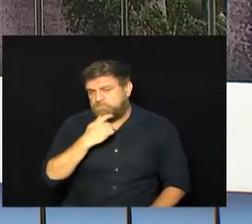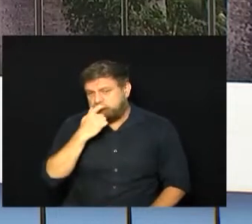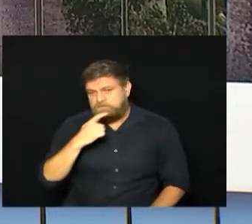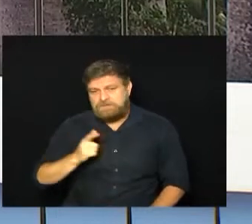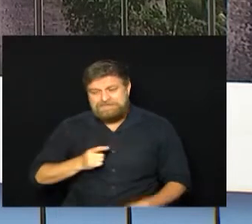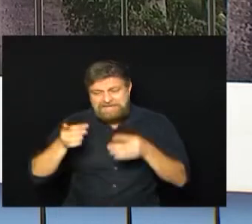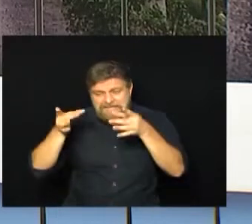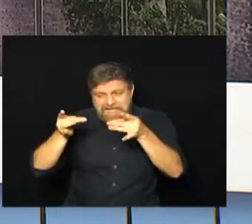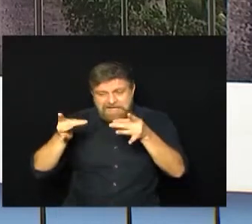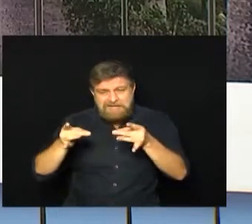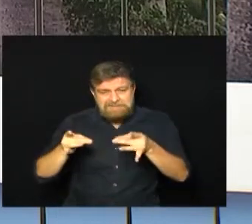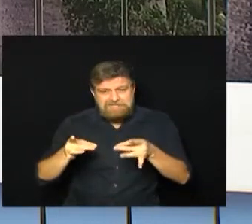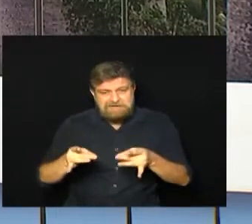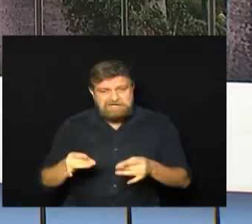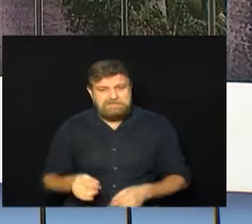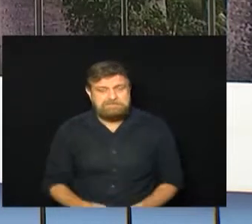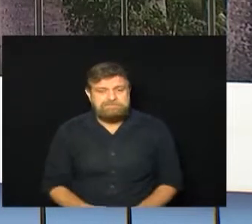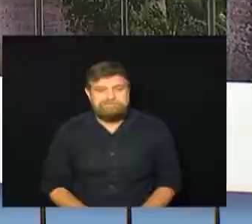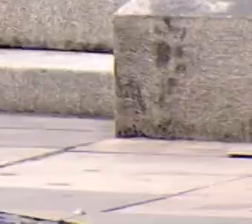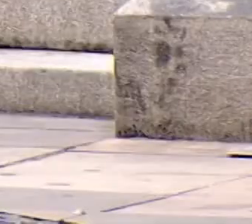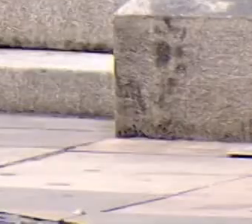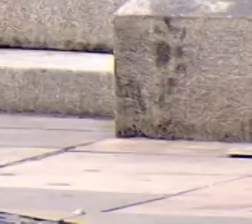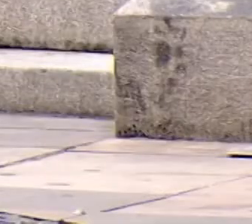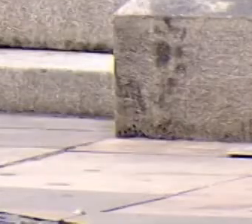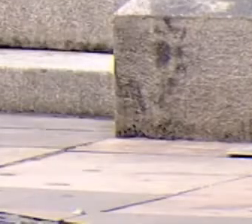os detalhes desse censo.